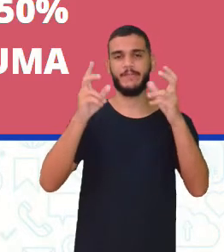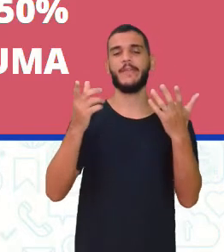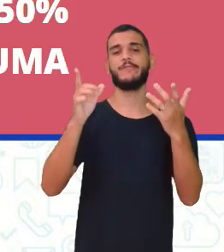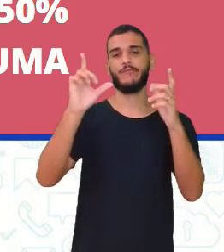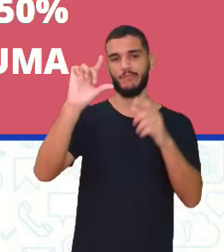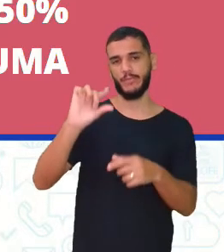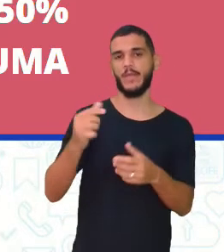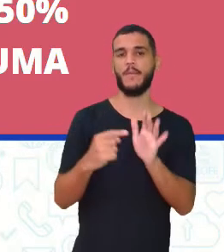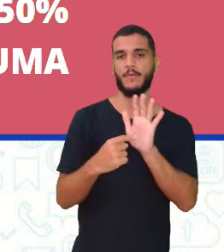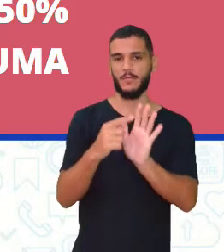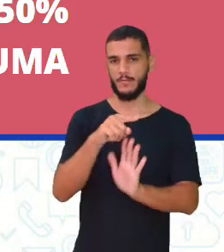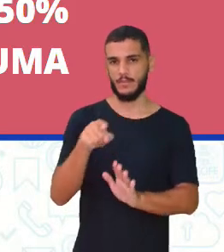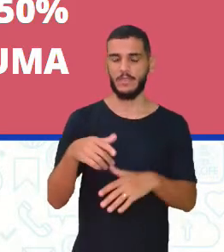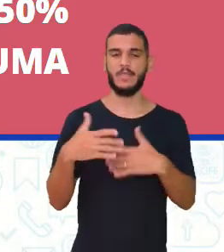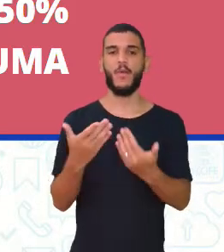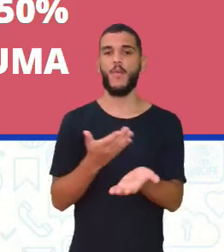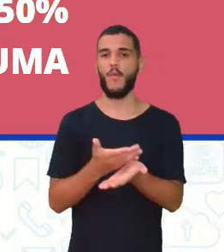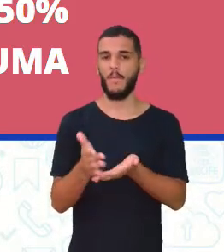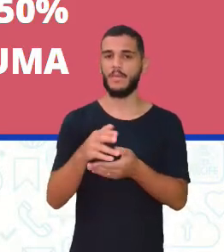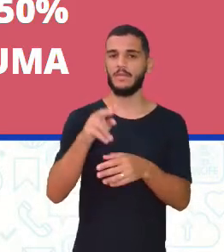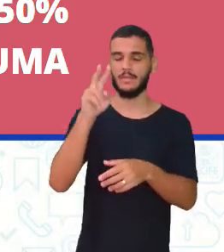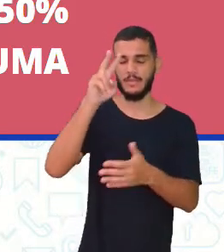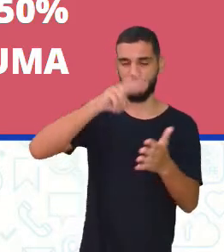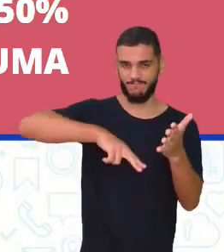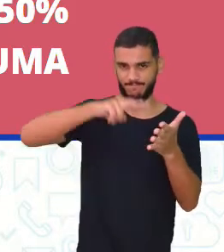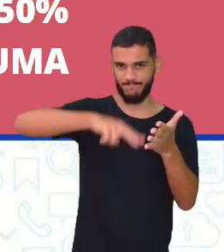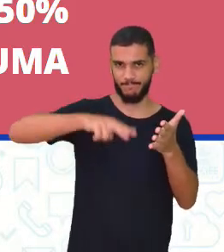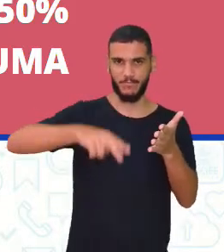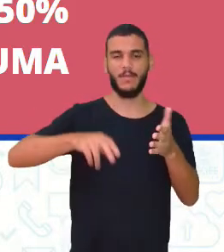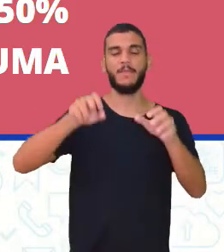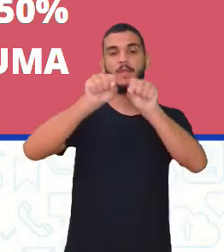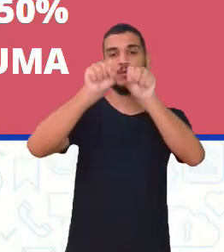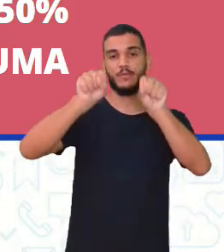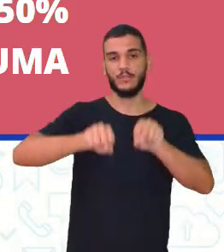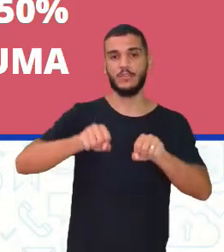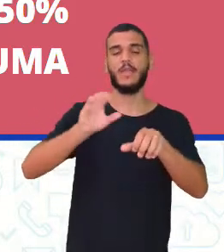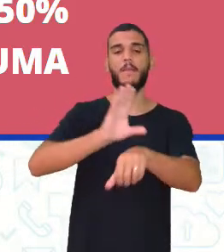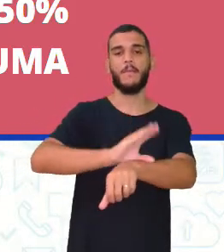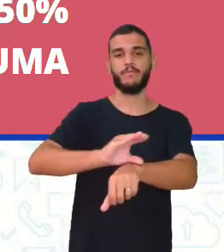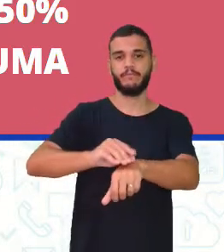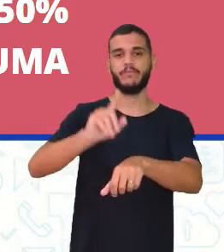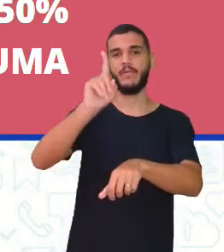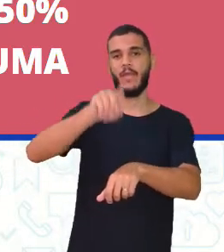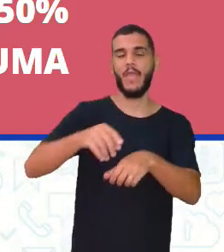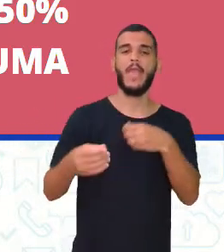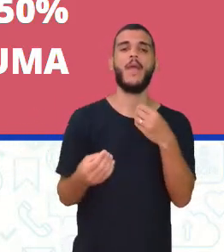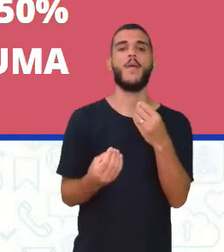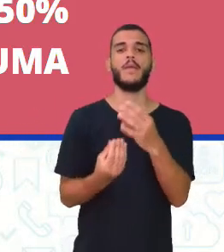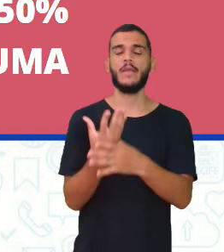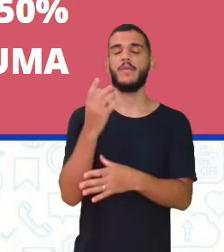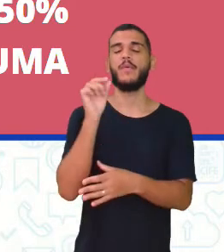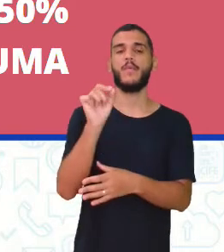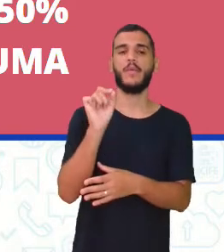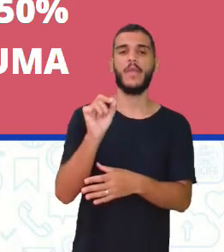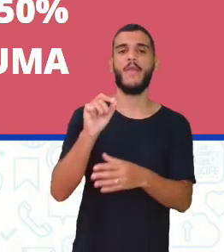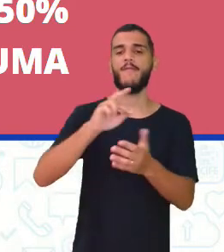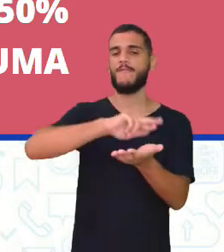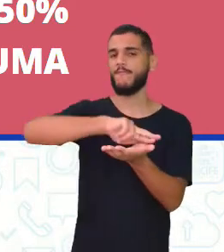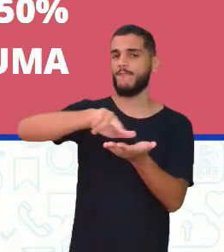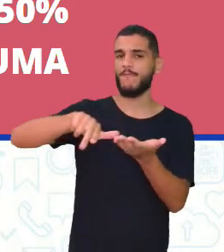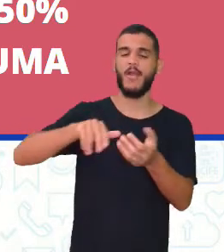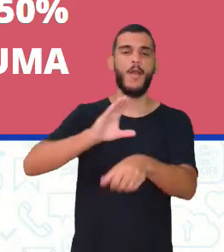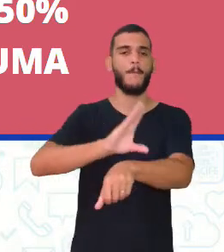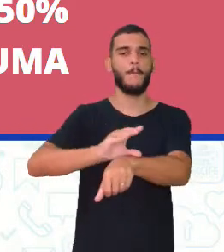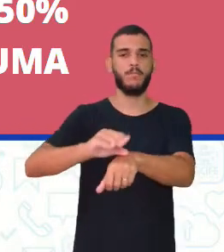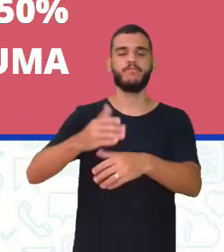lá? Vamos começar essa leitura? O sistema muscular é formado pelo conjunto de músculos do nosso corpo.